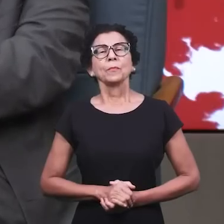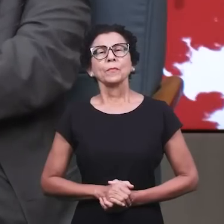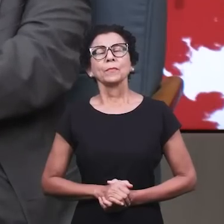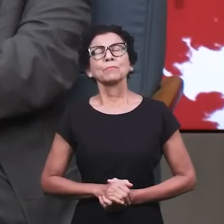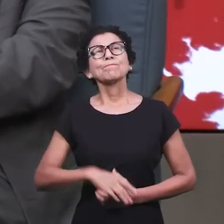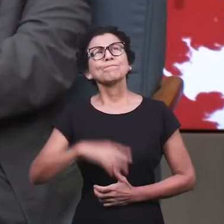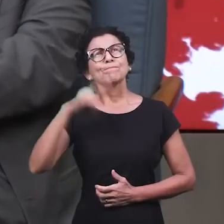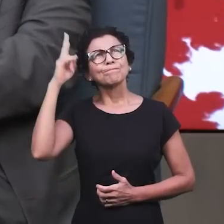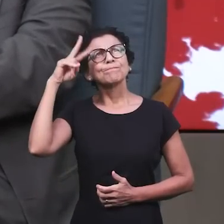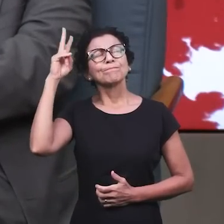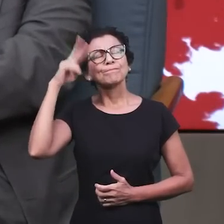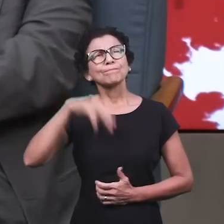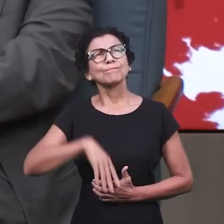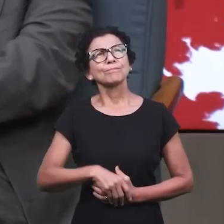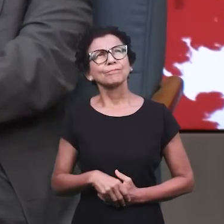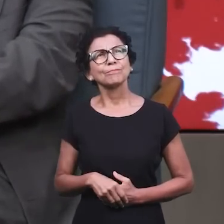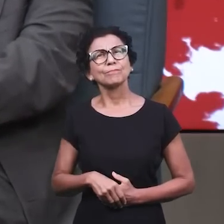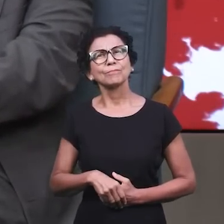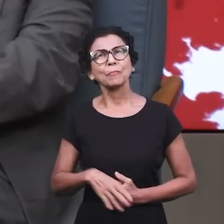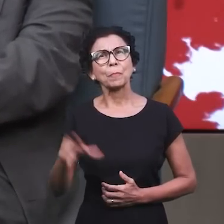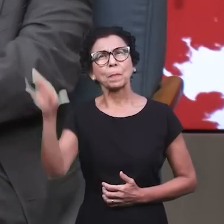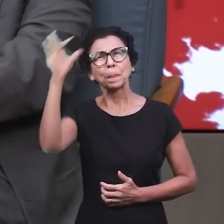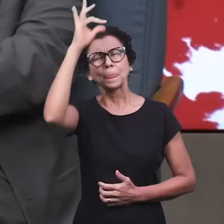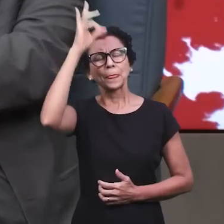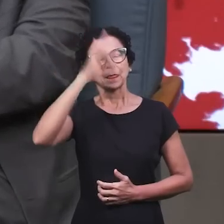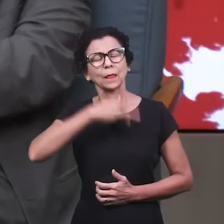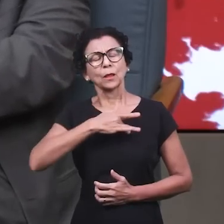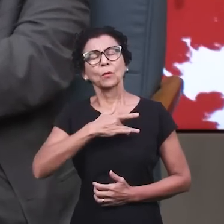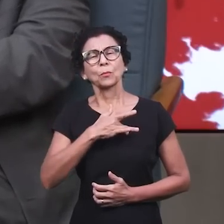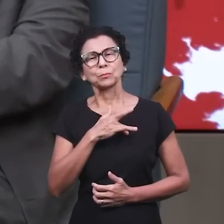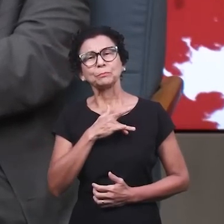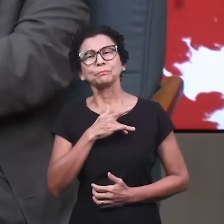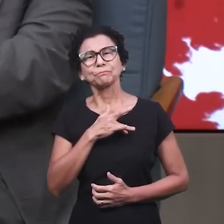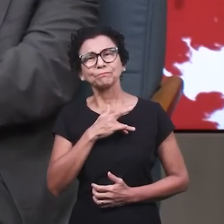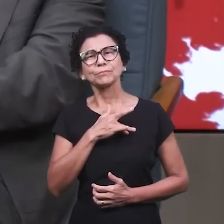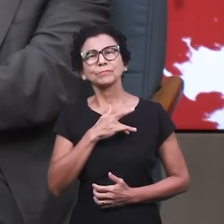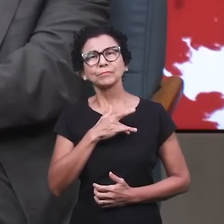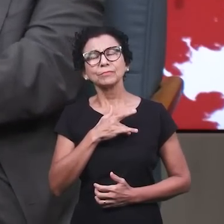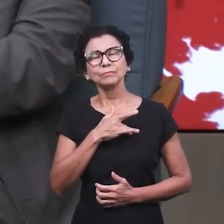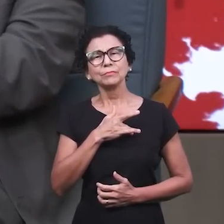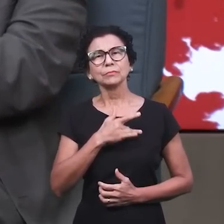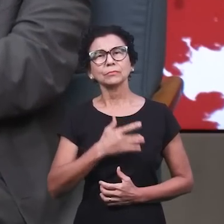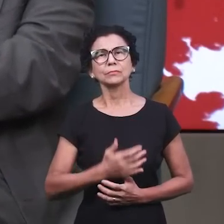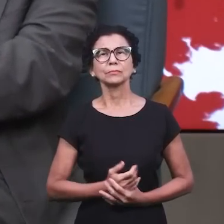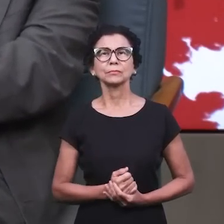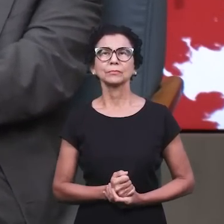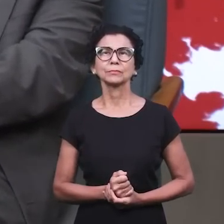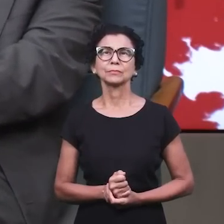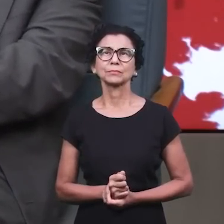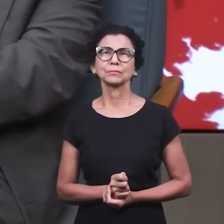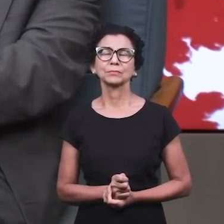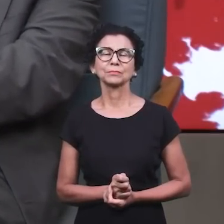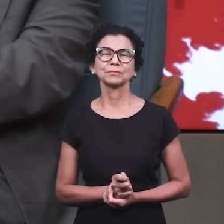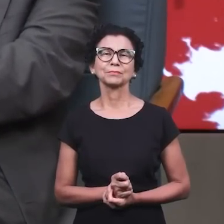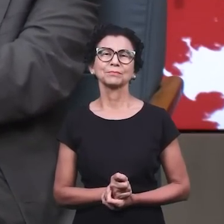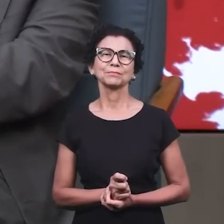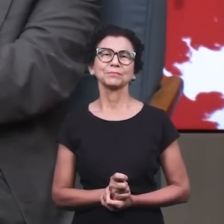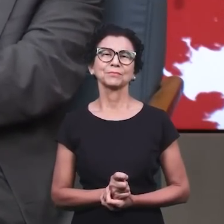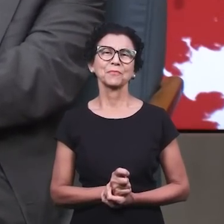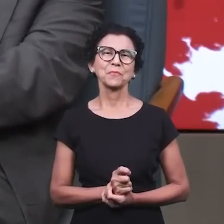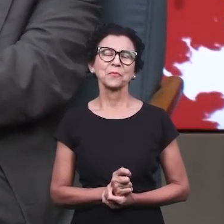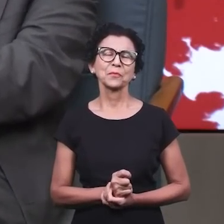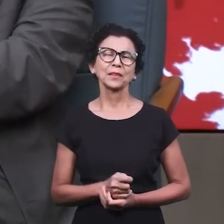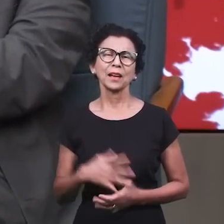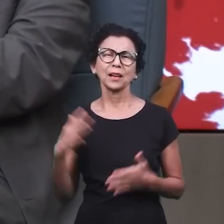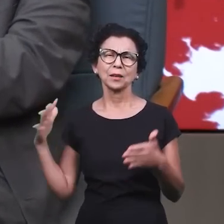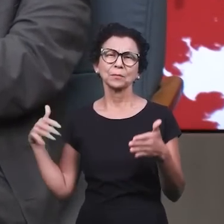perfeitamente do toque do Espírito Santo na minha vida. Então, outro tempo depois, quando eu ouvi